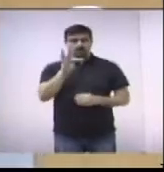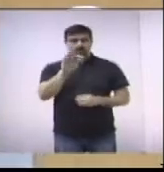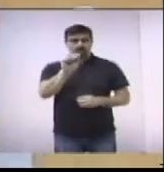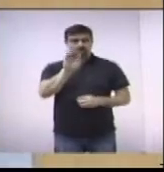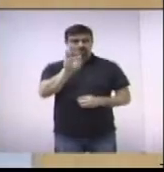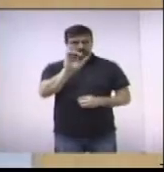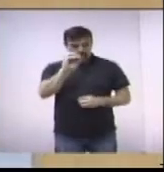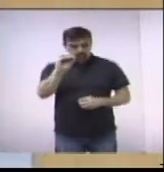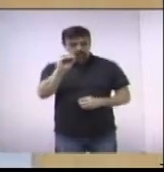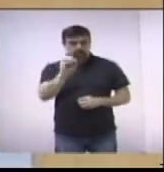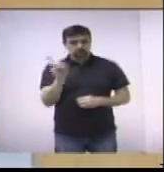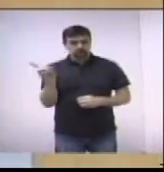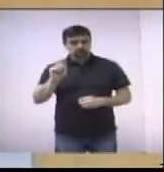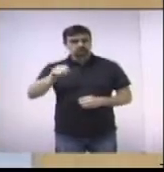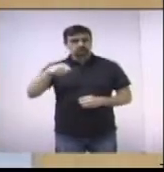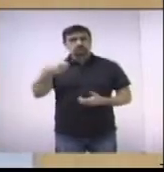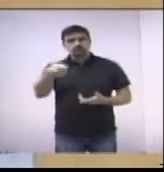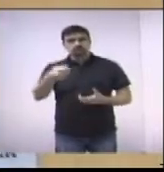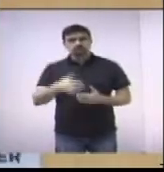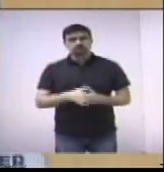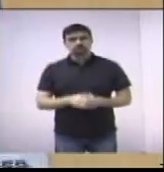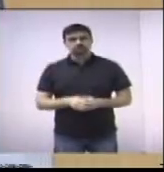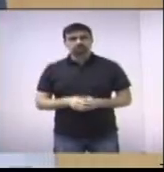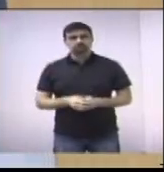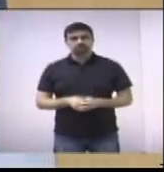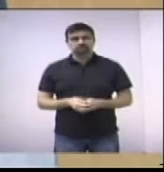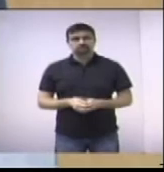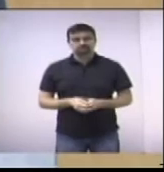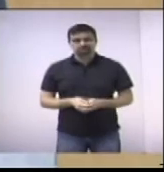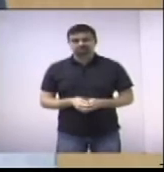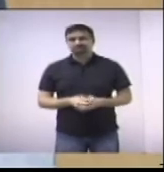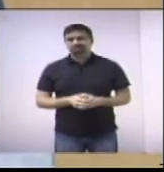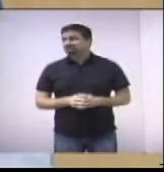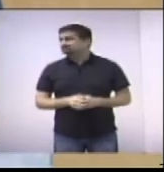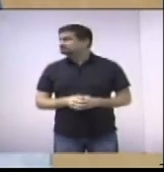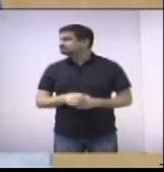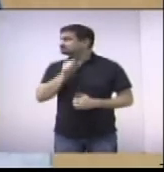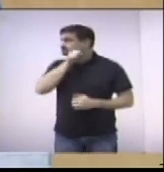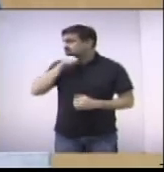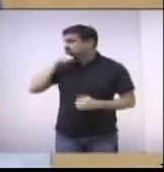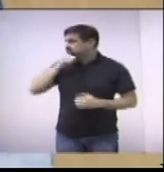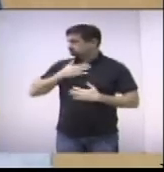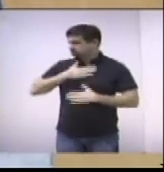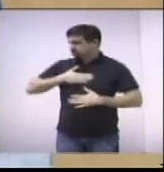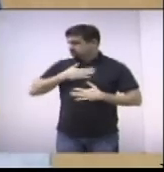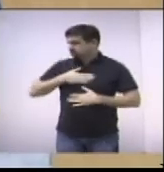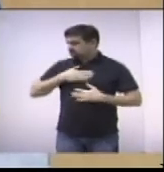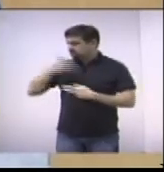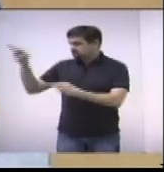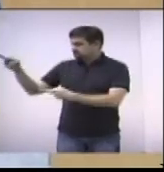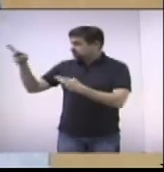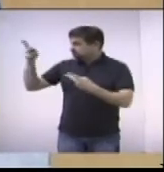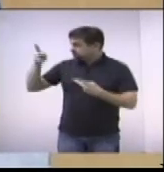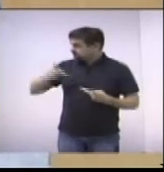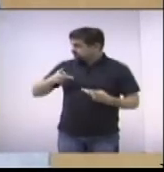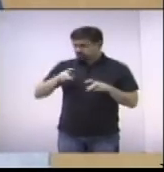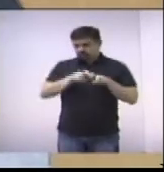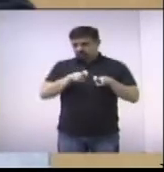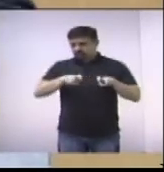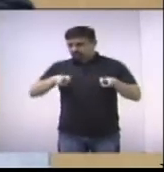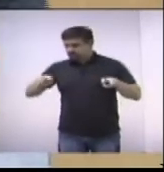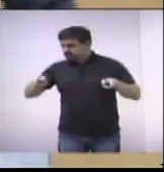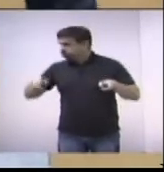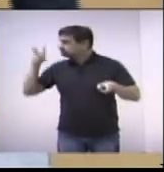Cumprimentar o senhor presidente, vereador Sandro Caprino. Seja bem-vindo de retorno à casa, tá bom? Parabéns aí pela